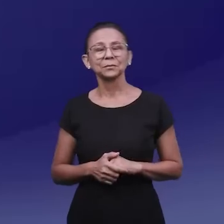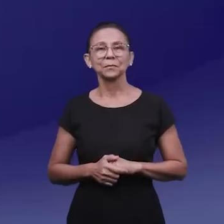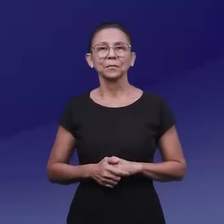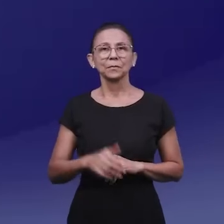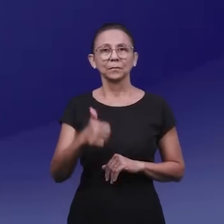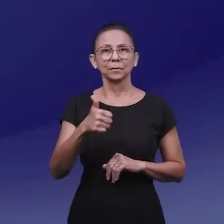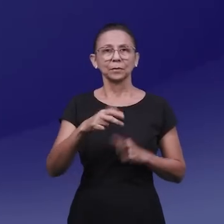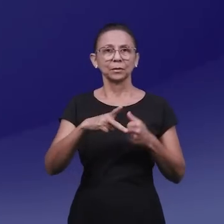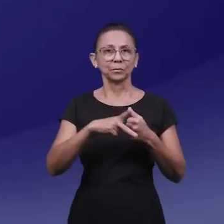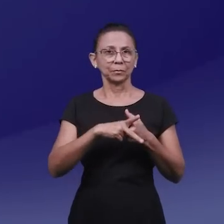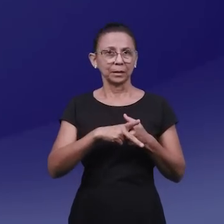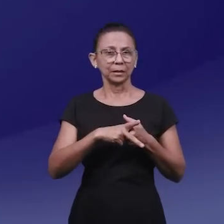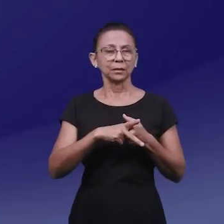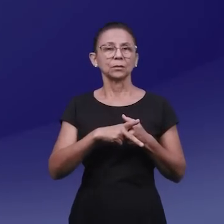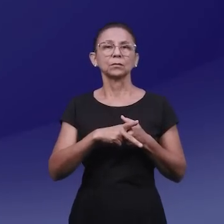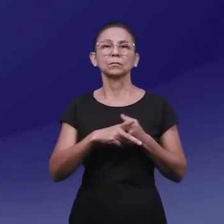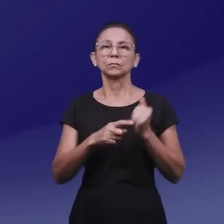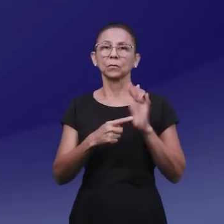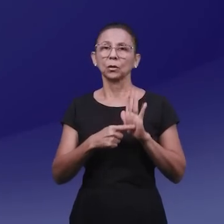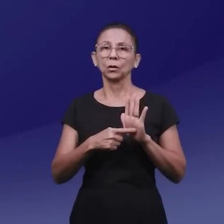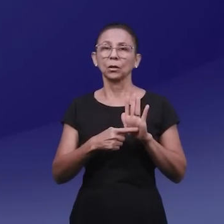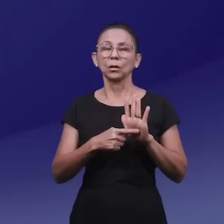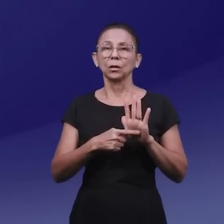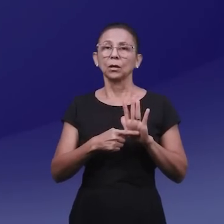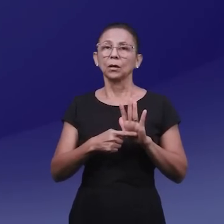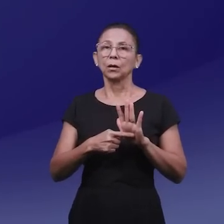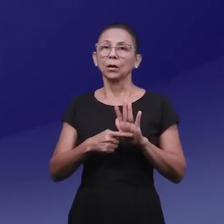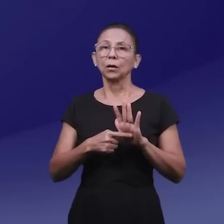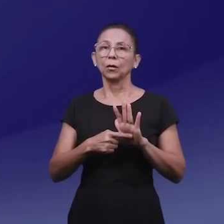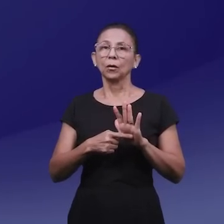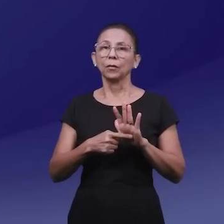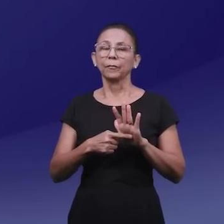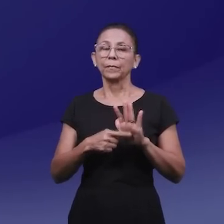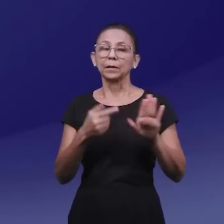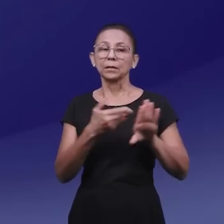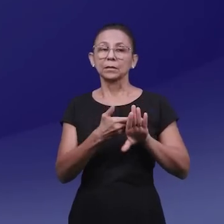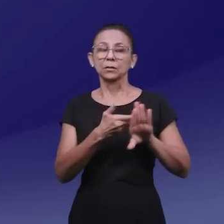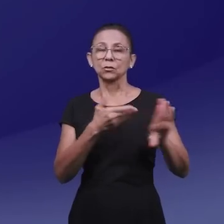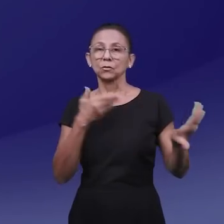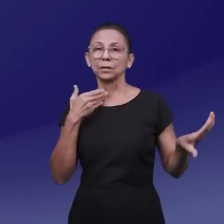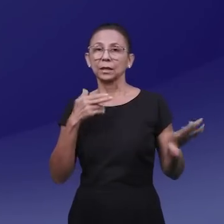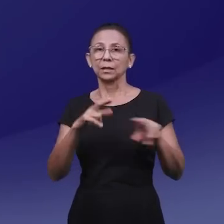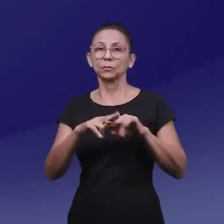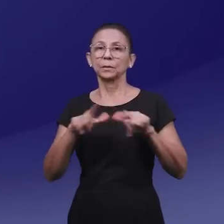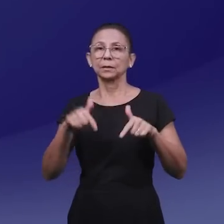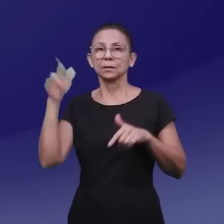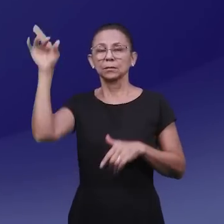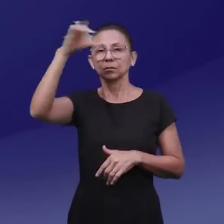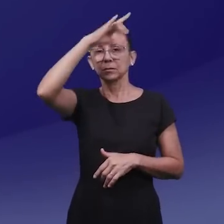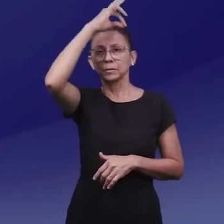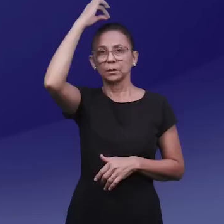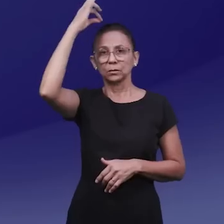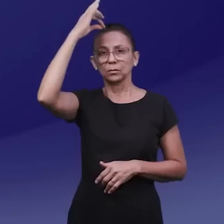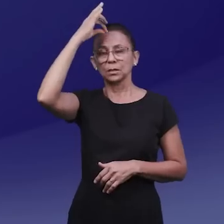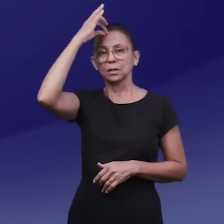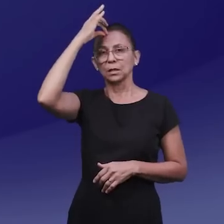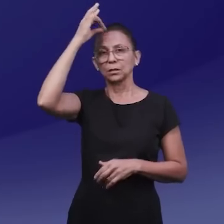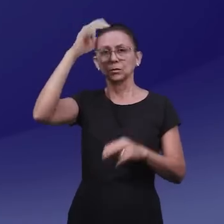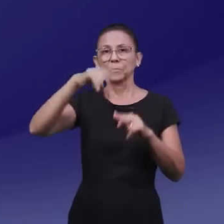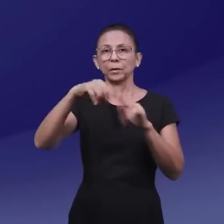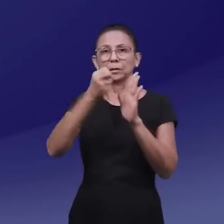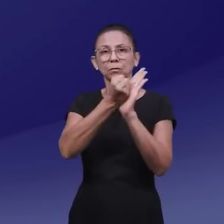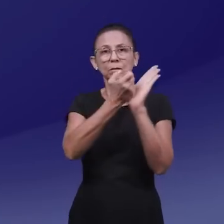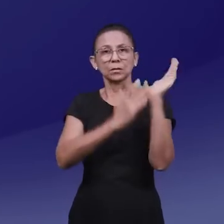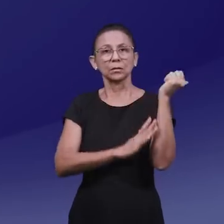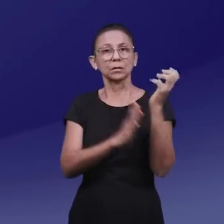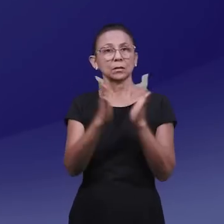a salvação, existe a eleição, existe o chamado e existe o processo. E esse processo